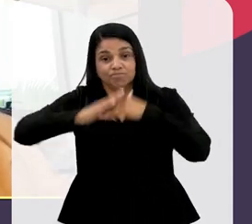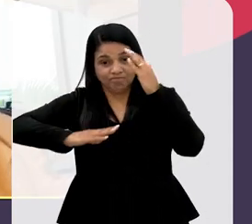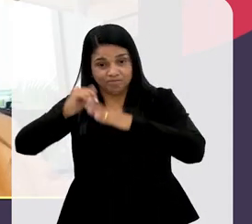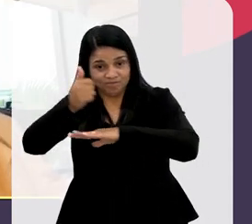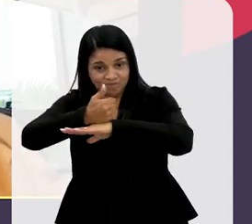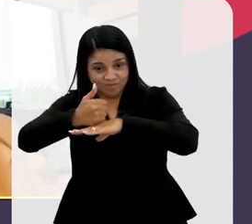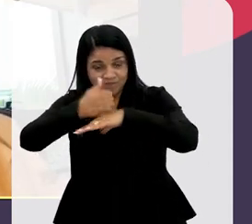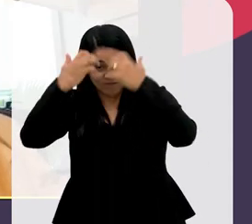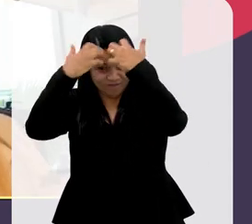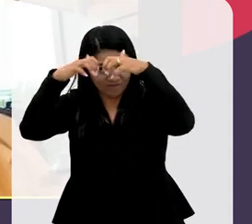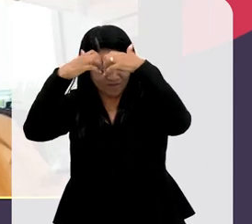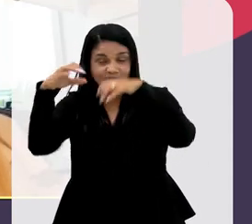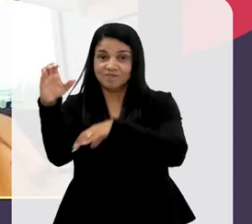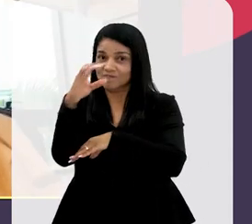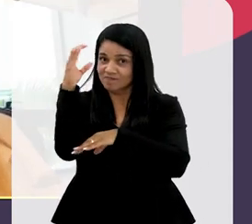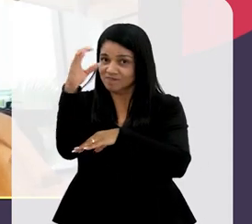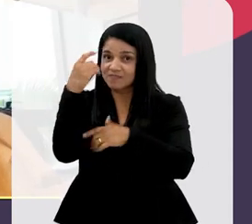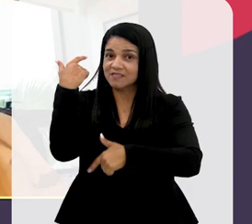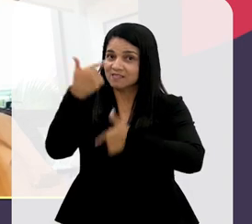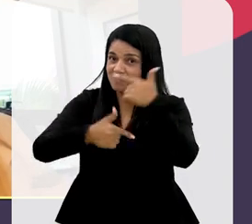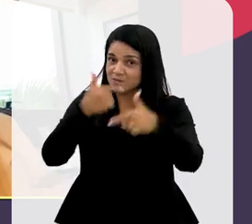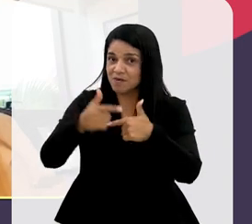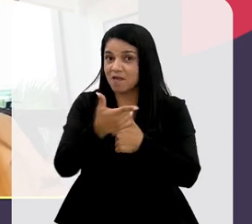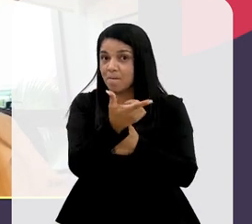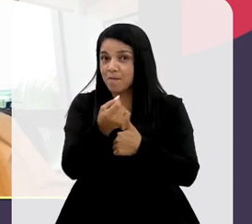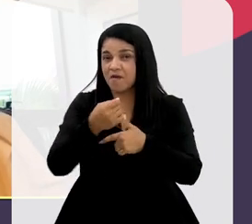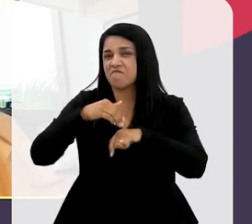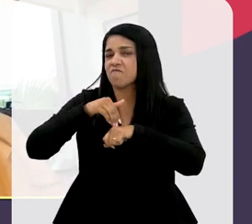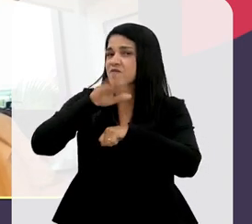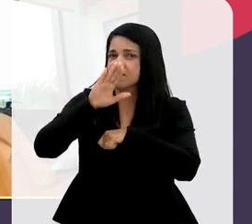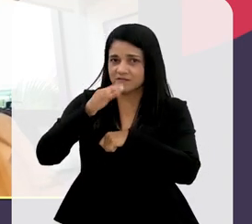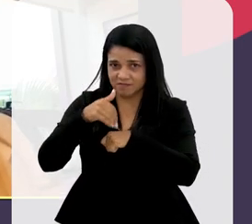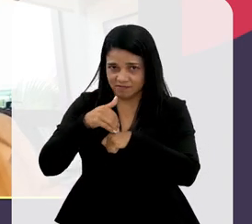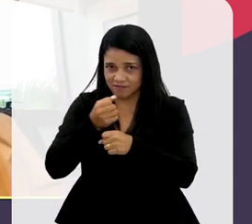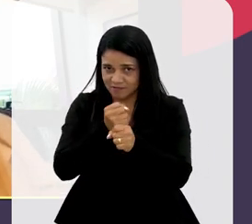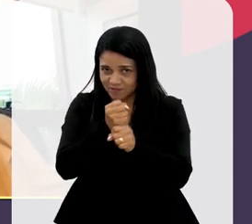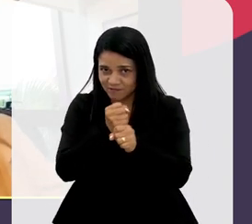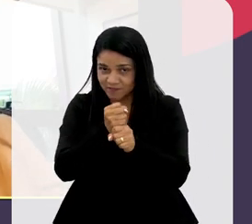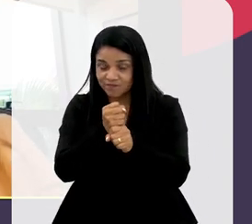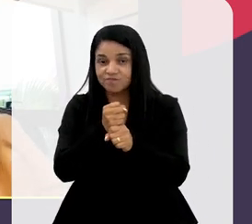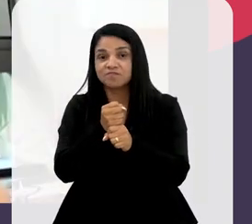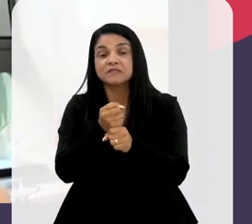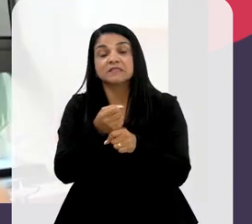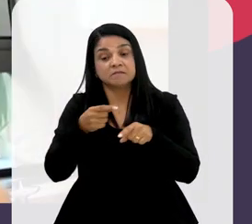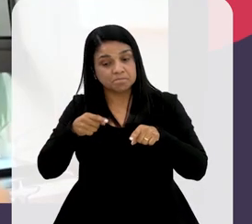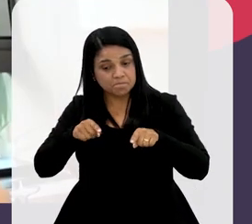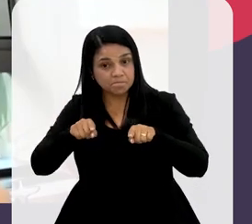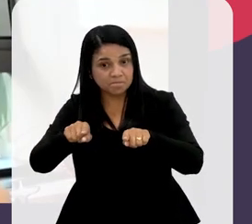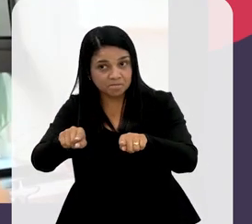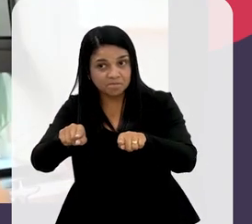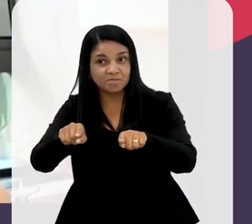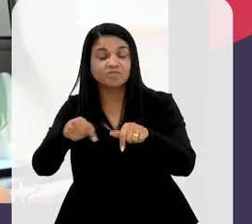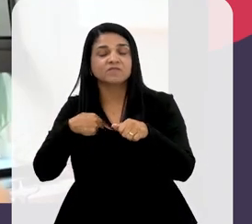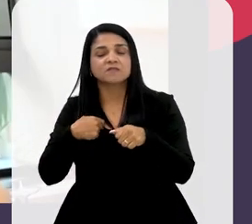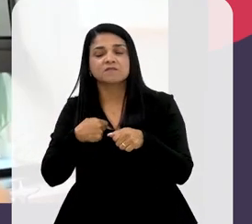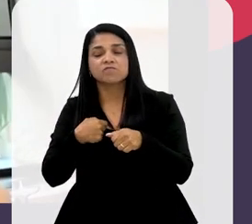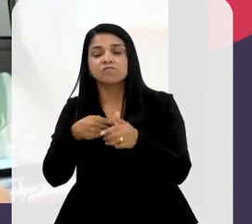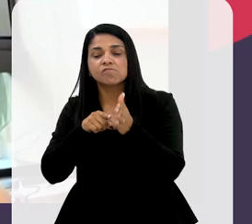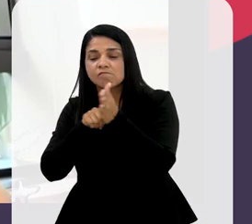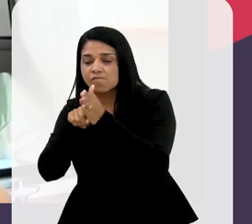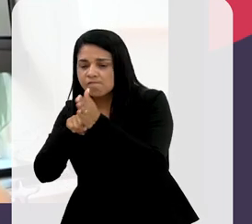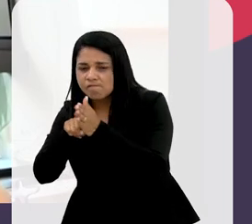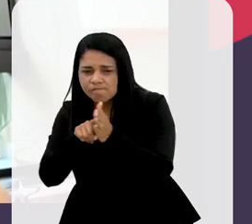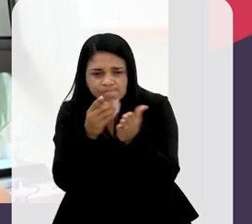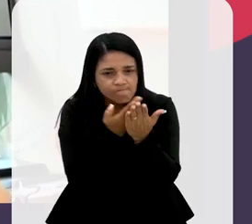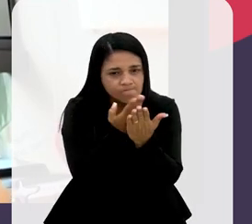grupo que trabalha com neurociência translacional há mais de 20 anos, e sempre em paralelo, quando, essas hipóteses